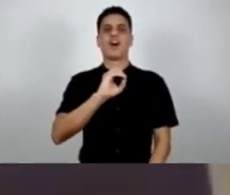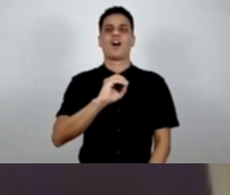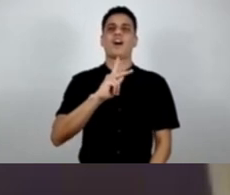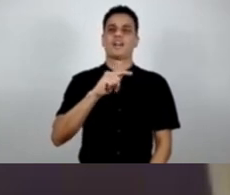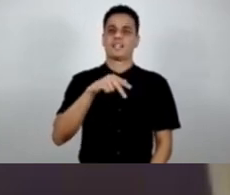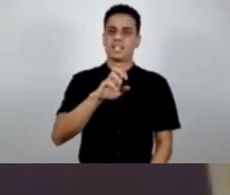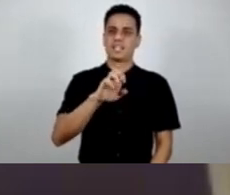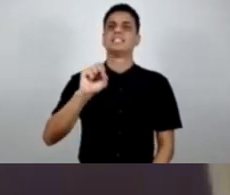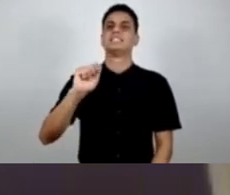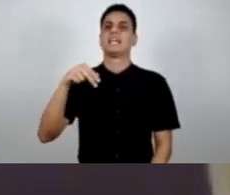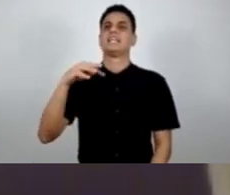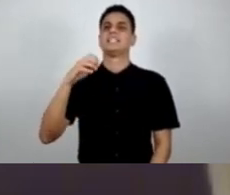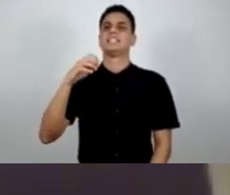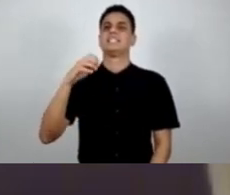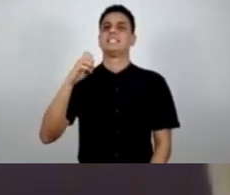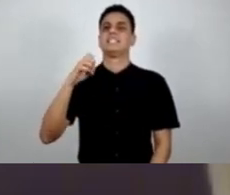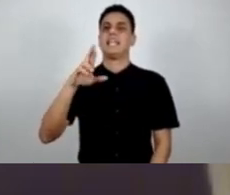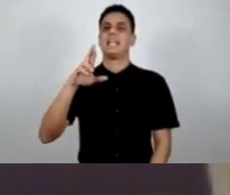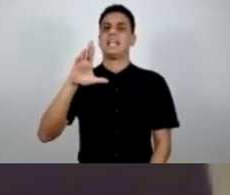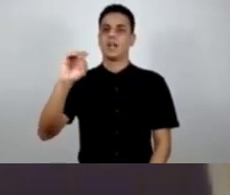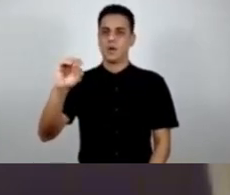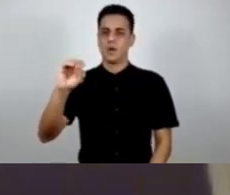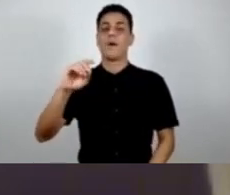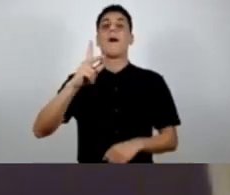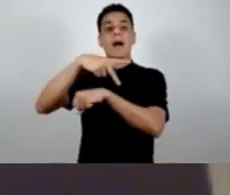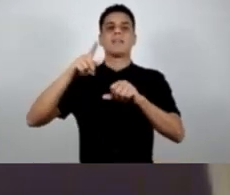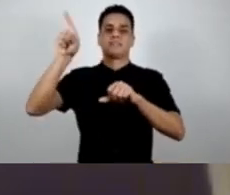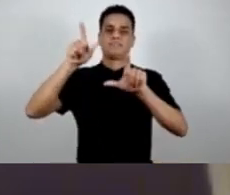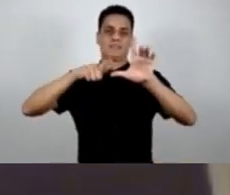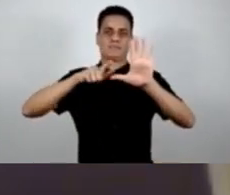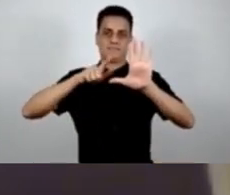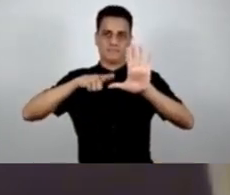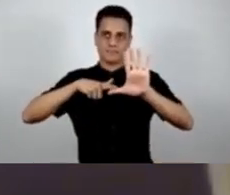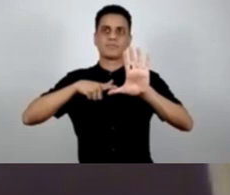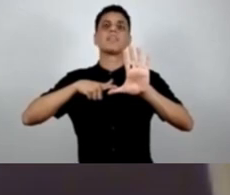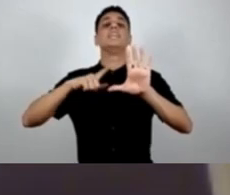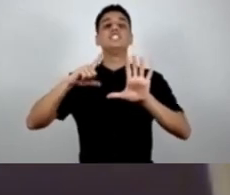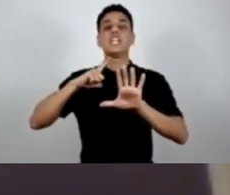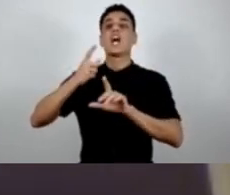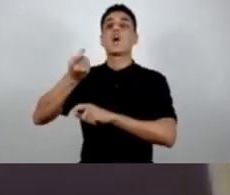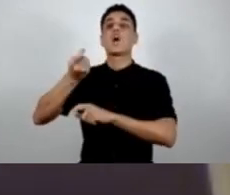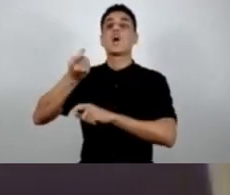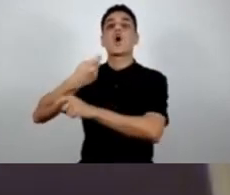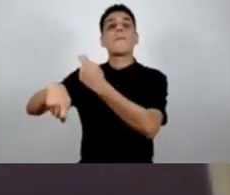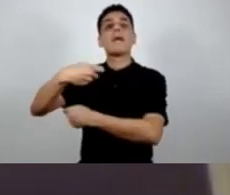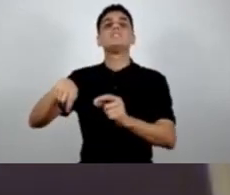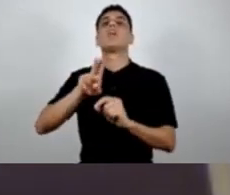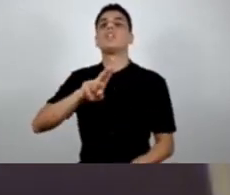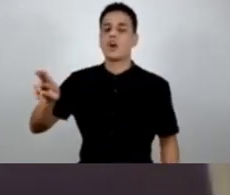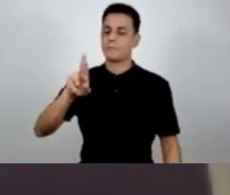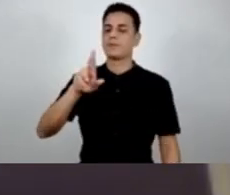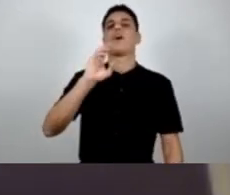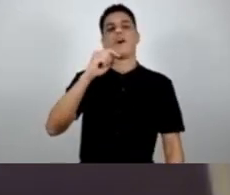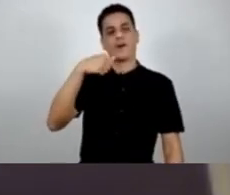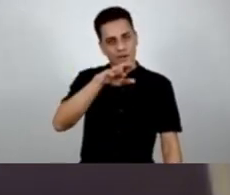tão impressionante e tão popular que o mercado principal de Luanda, em Angola, era chamado Roque Santeiro. Mas outro ator muito importante